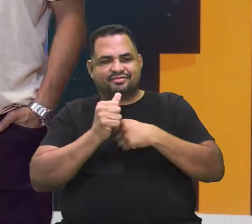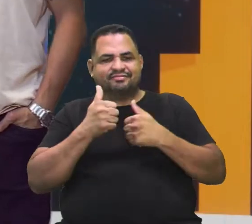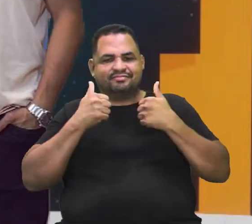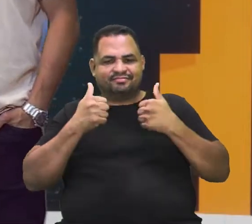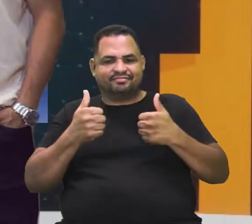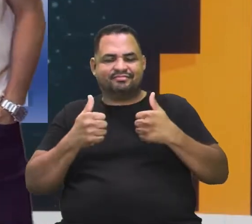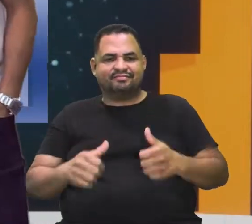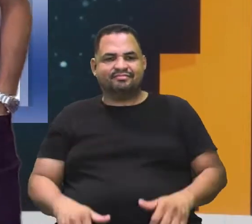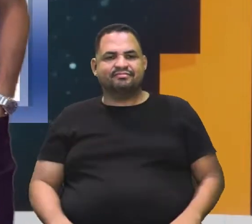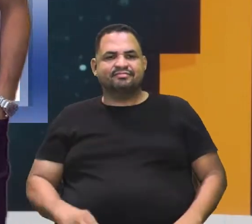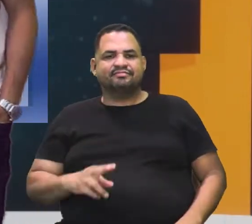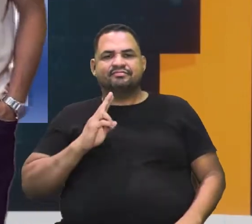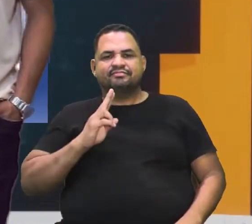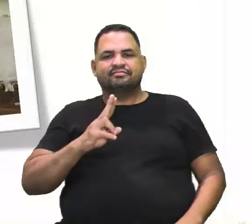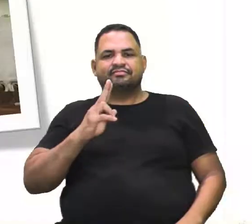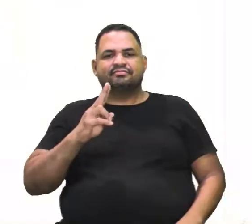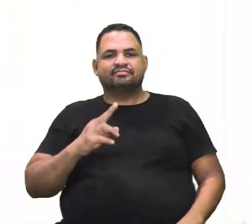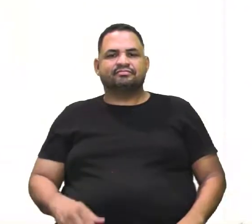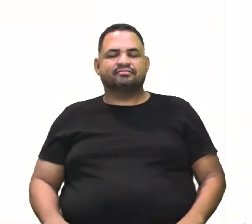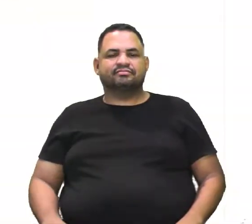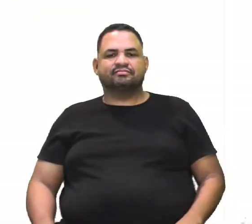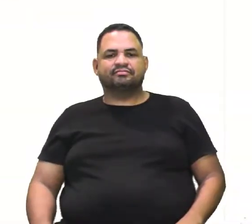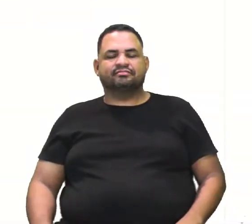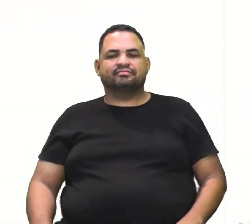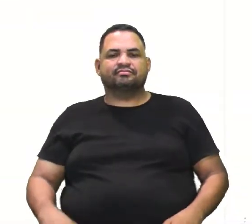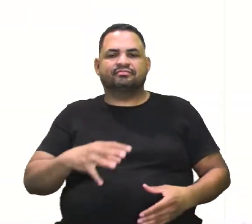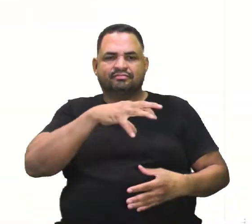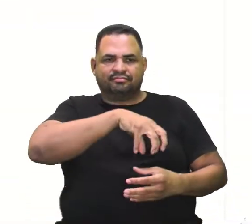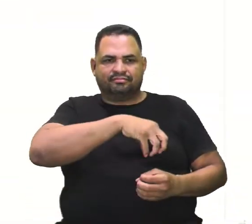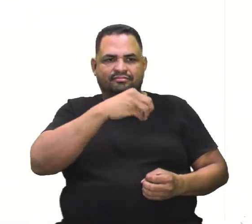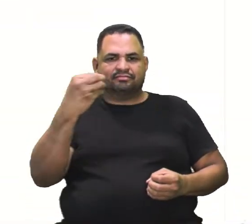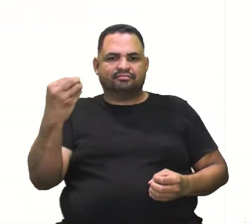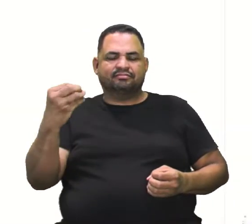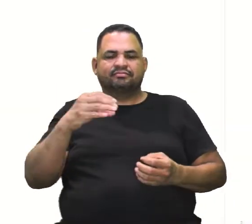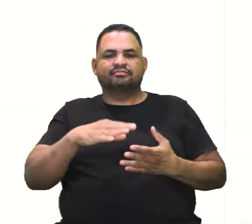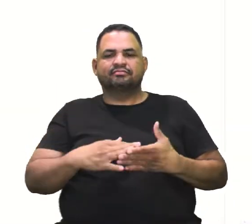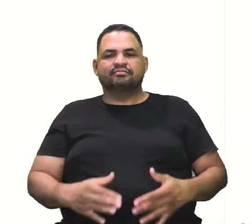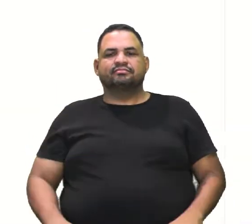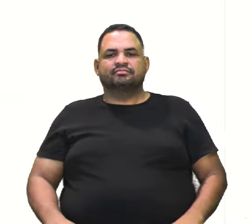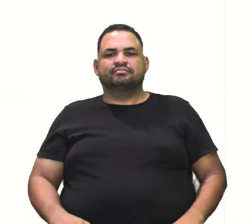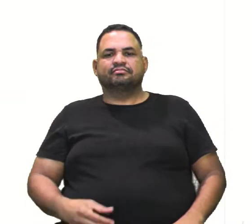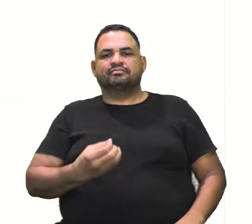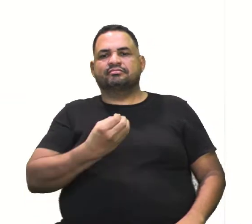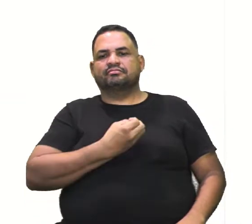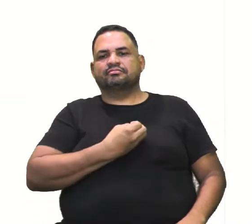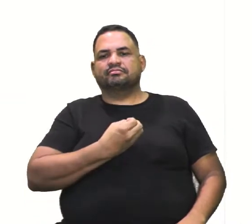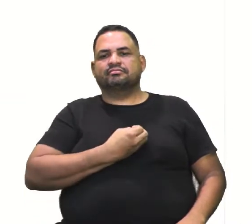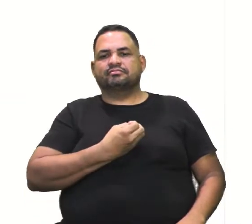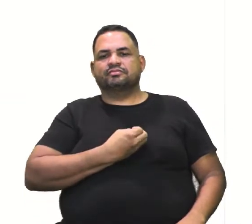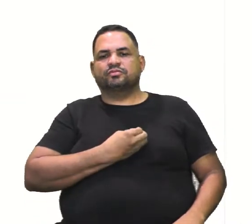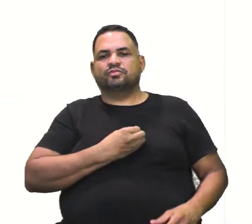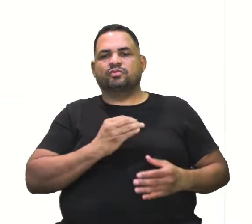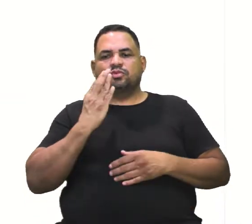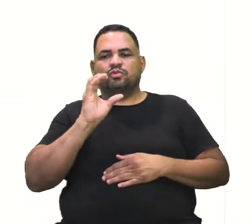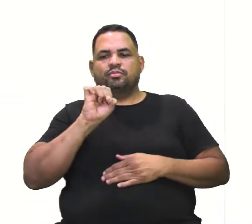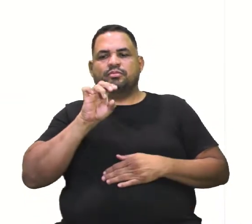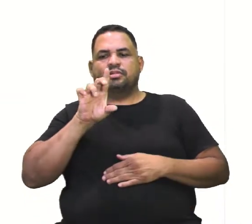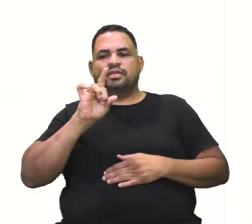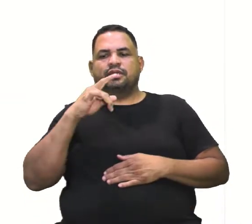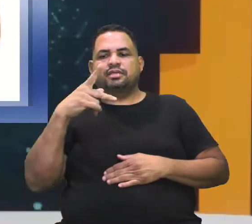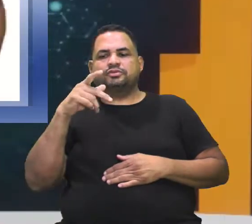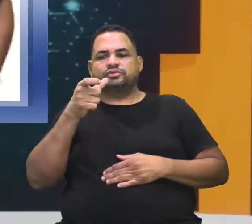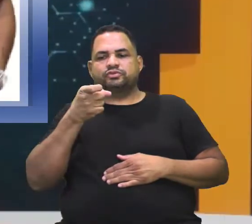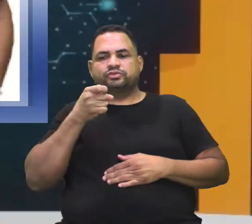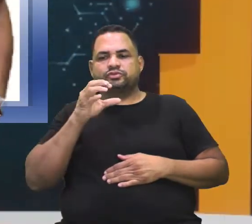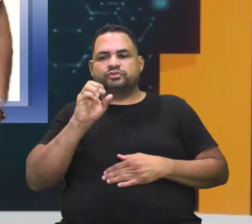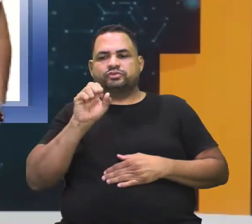Beleza, então? Beleza. Continuando nossos estudos e saindo da cartola mágica, a parte 1 de números complexos. Vamos lá,